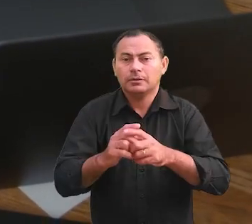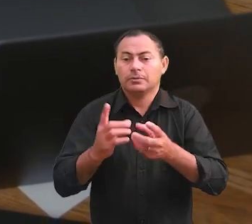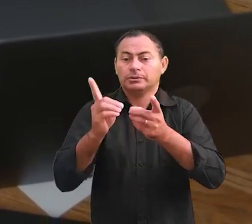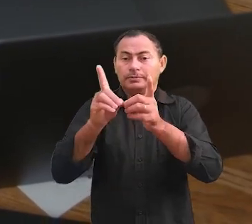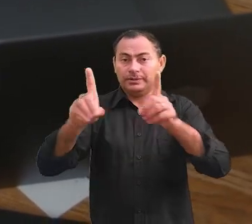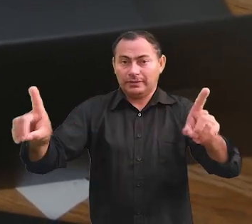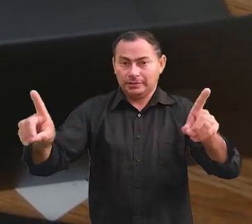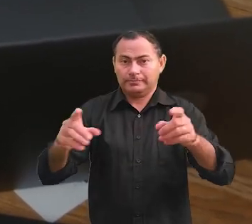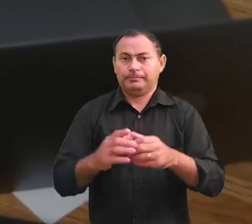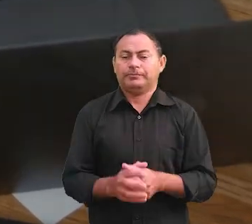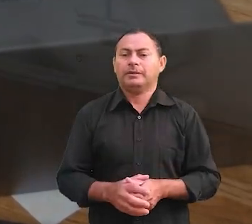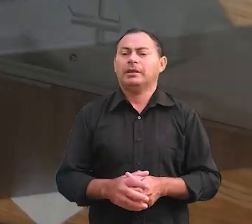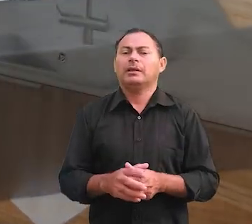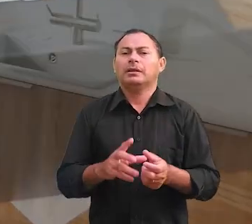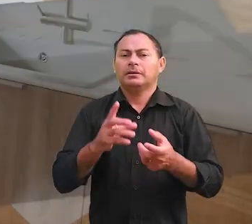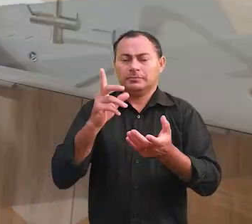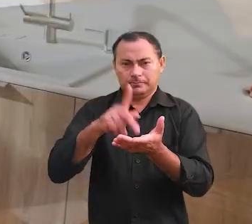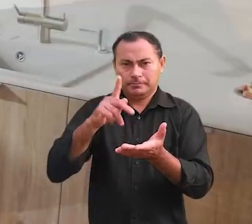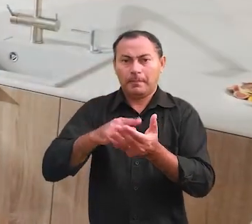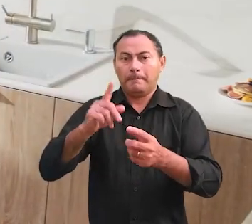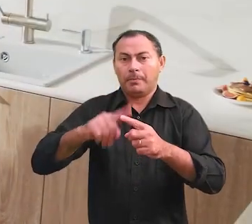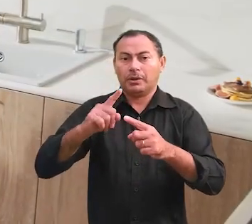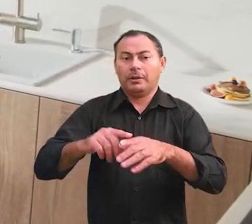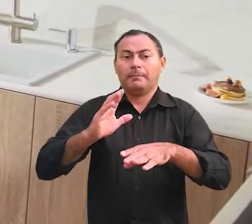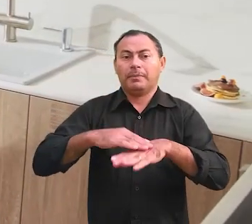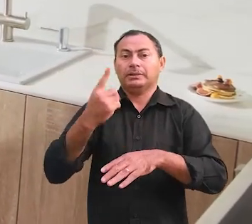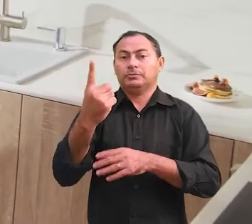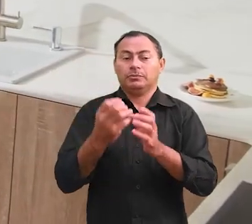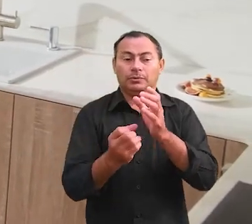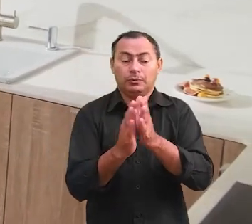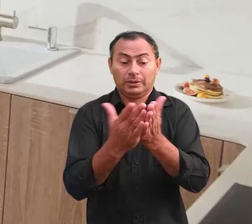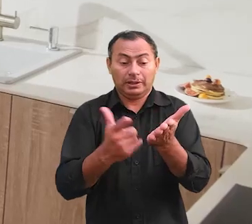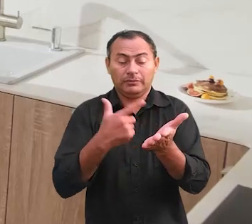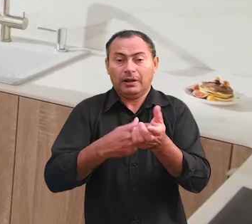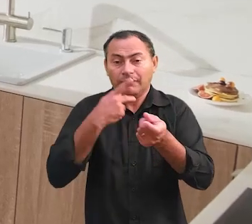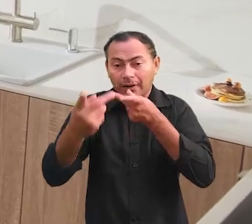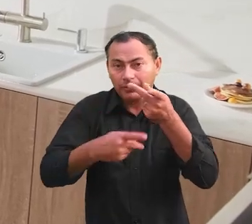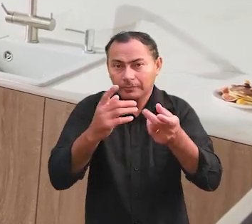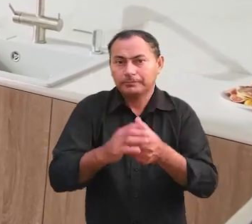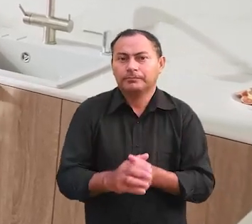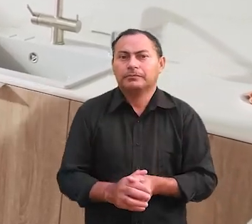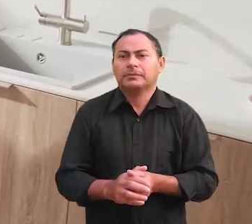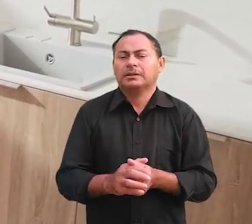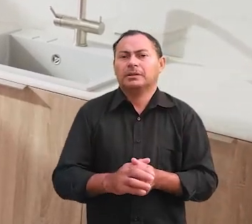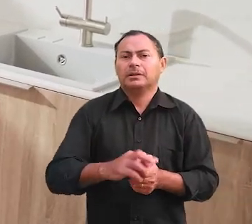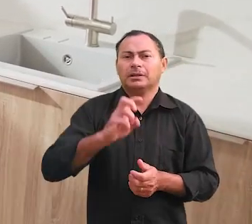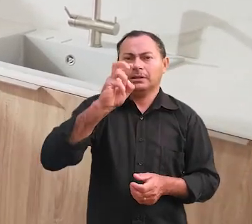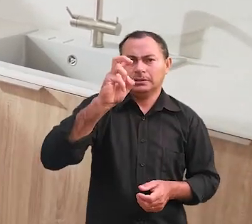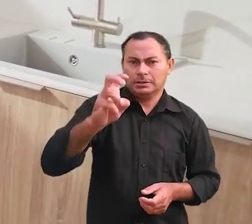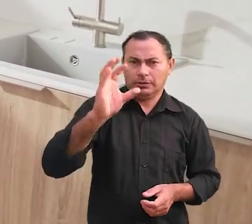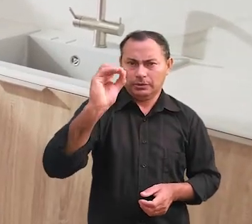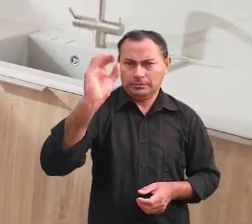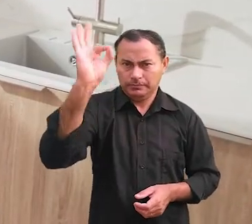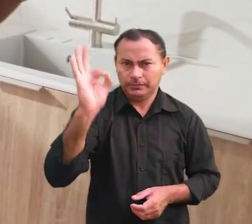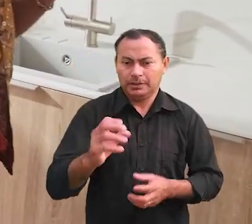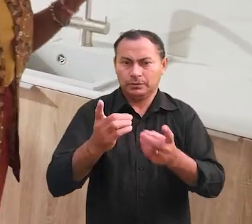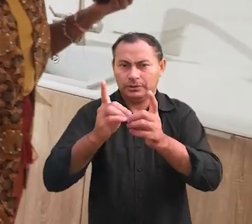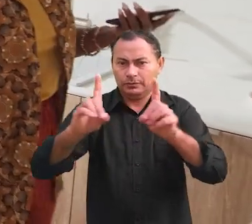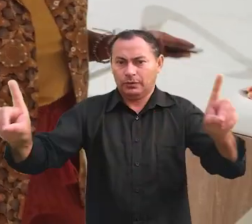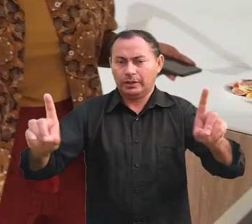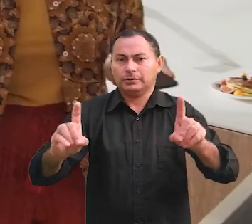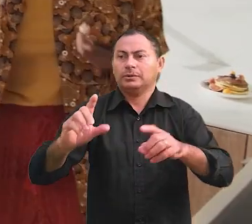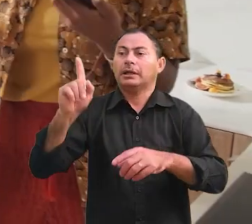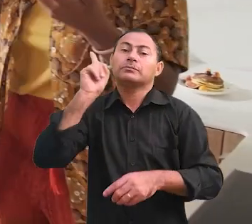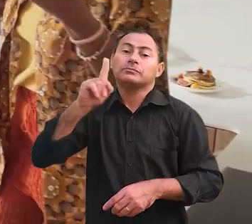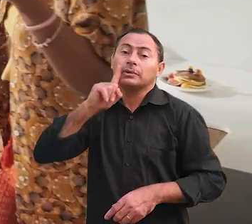interessante sobre o divórcio ele deve ser verdadeiros porque mais de uma fonte fornecer visto cerca de cinquenta por cento